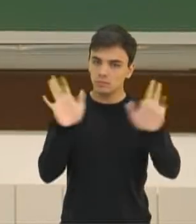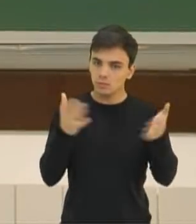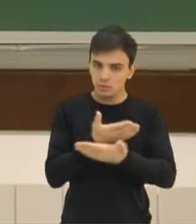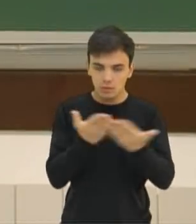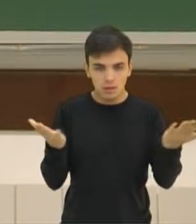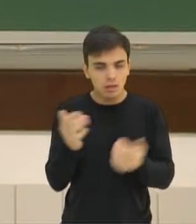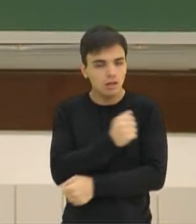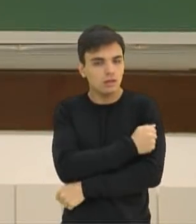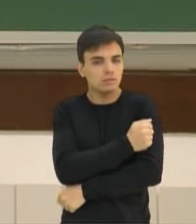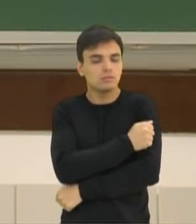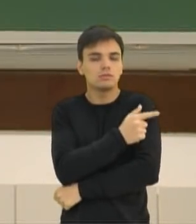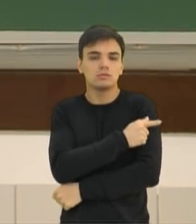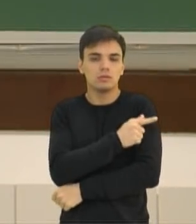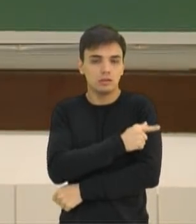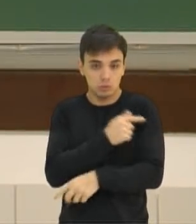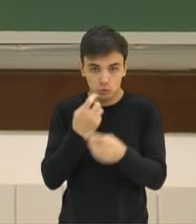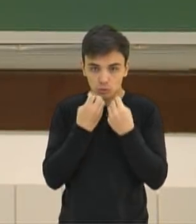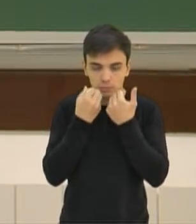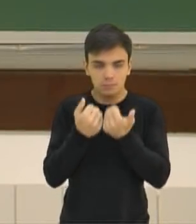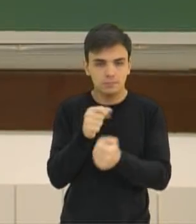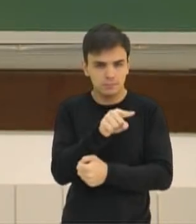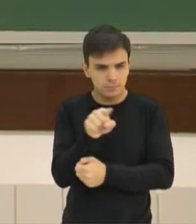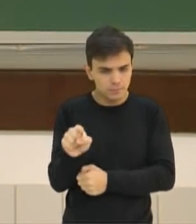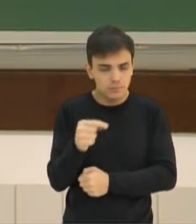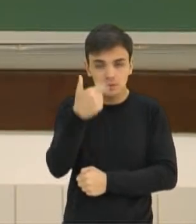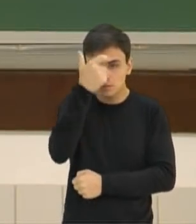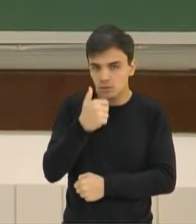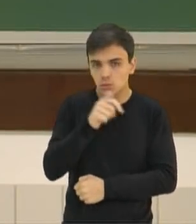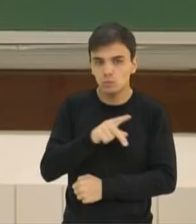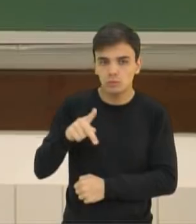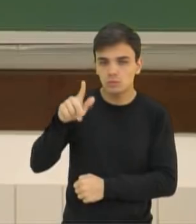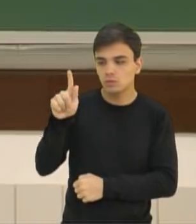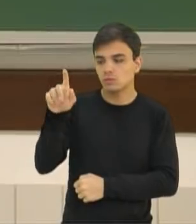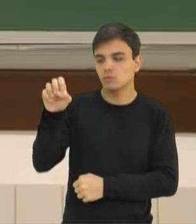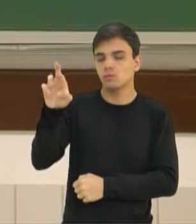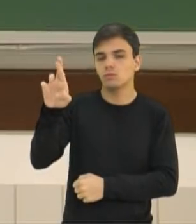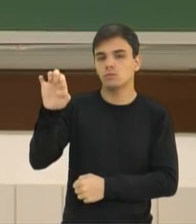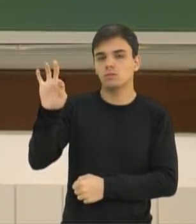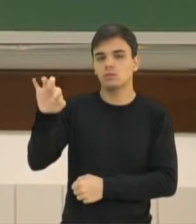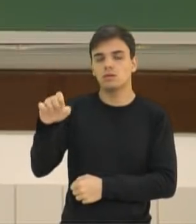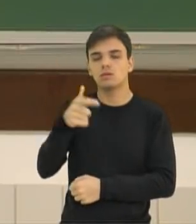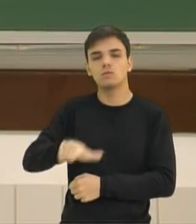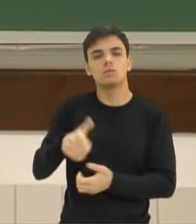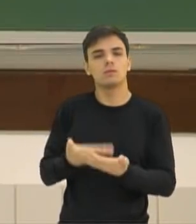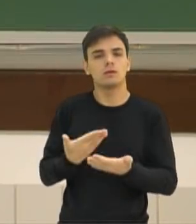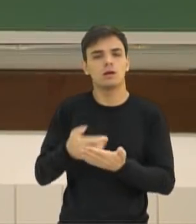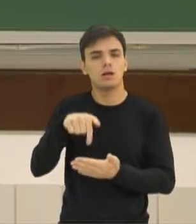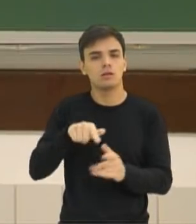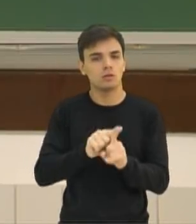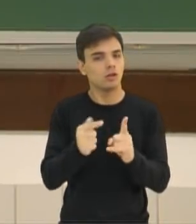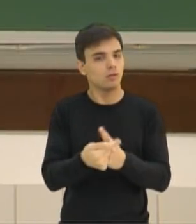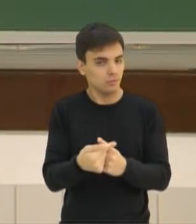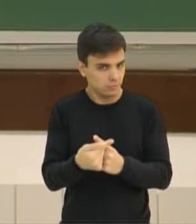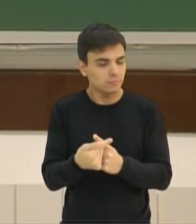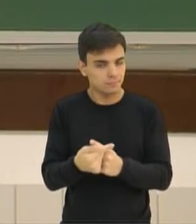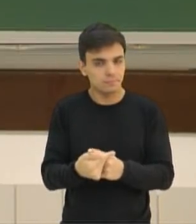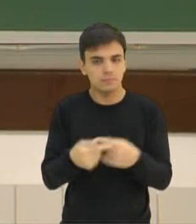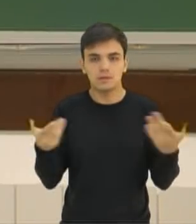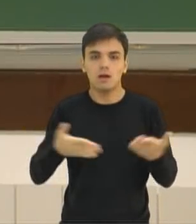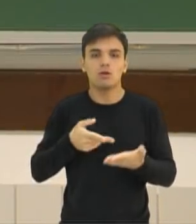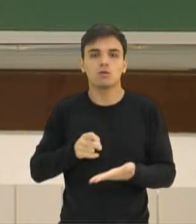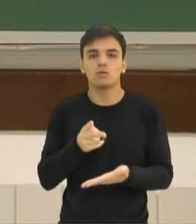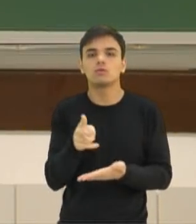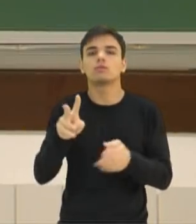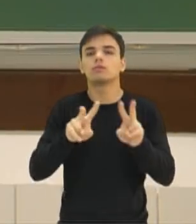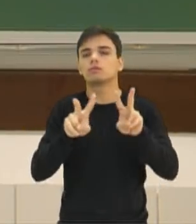meus queridos alunos do 7º ano, tudo bem com vocês? Eu sou a professora Gorete Wozniak, estamos aqui para mais uma aula de Geografia. Vamos